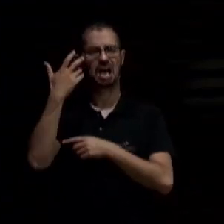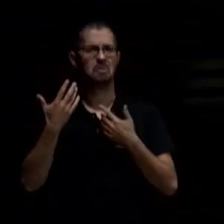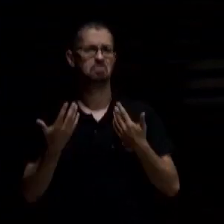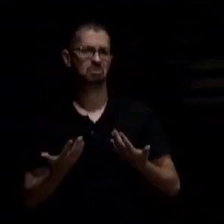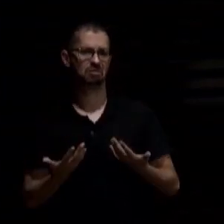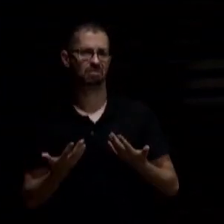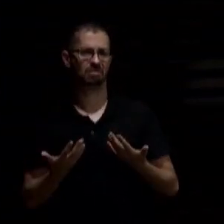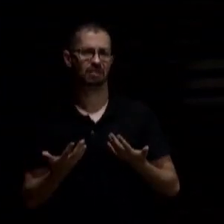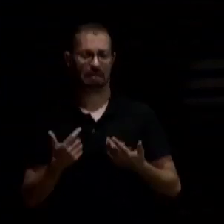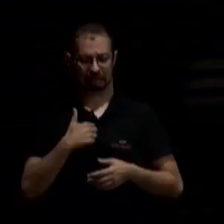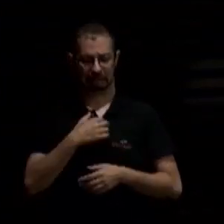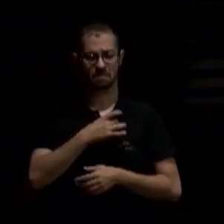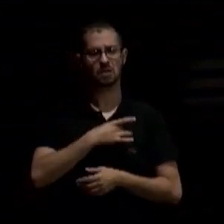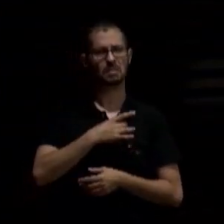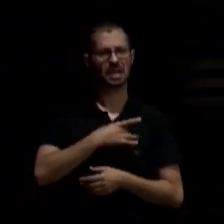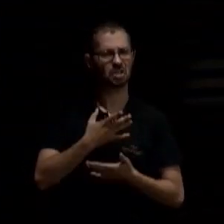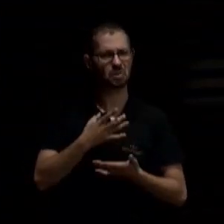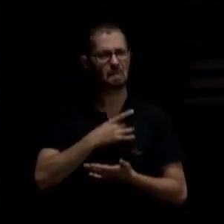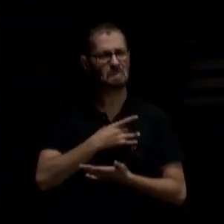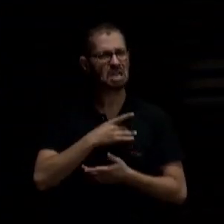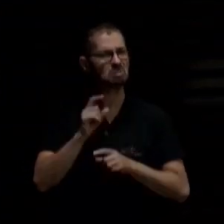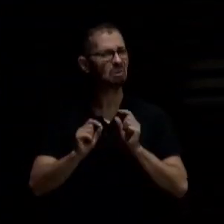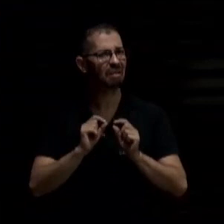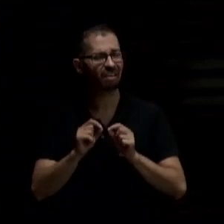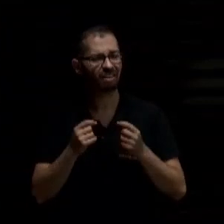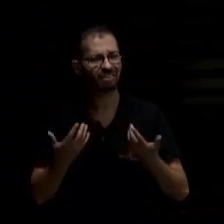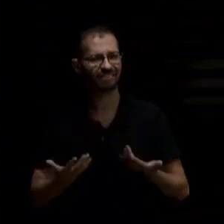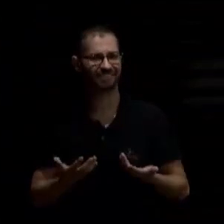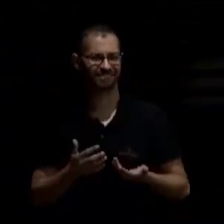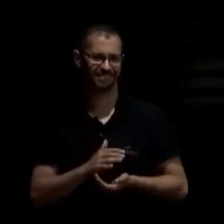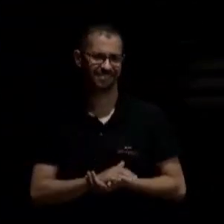gente fica ali com medo. Que medo de quê?